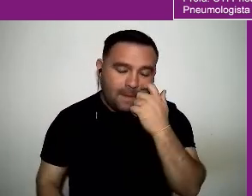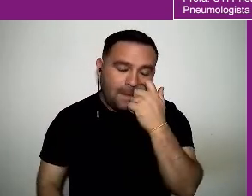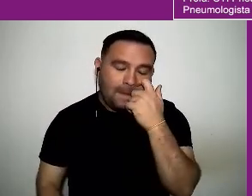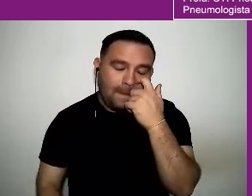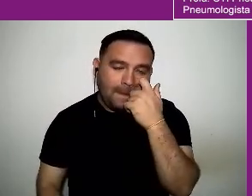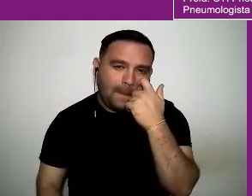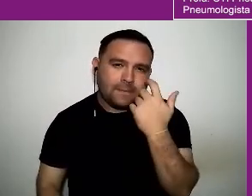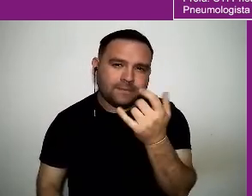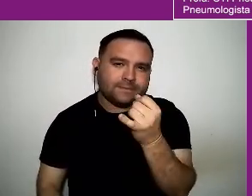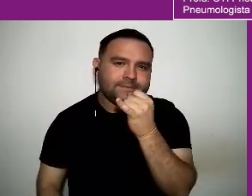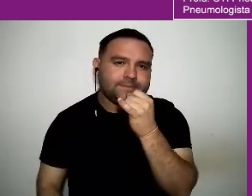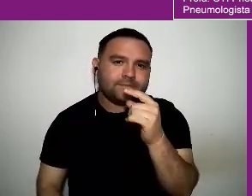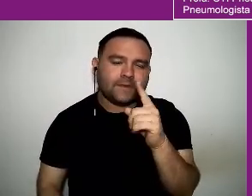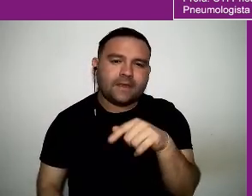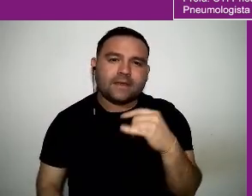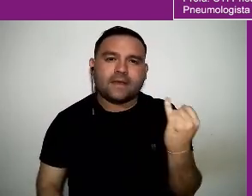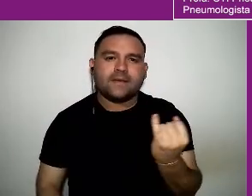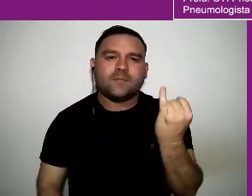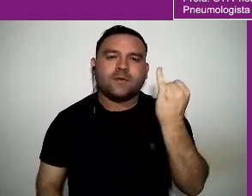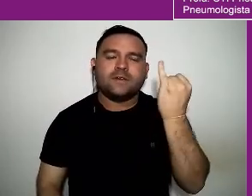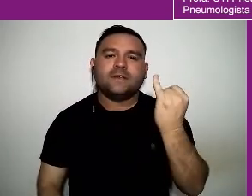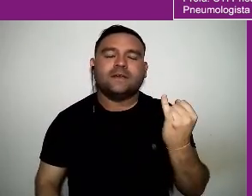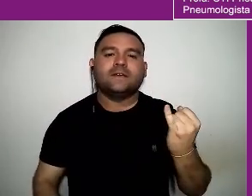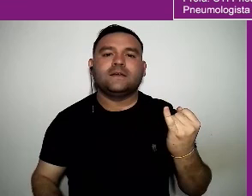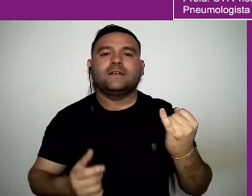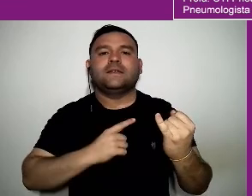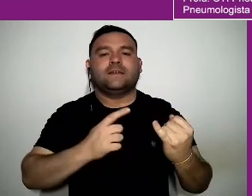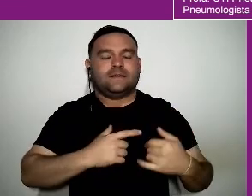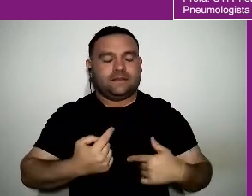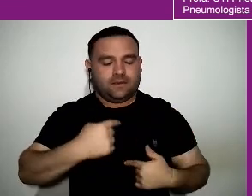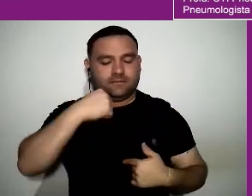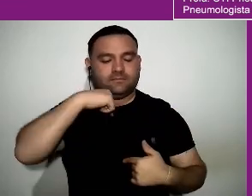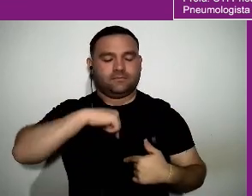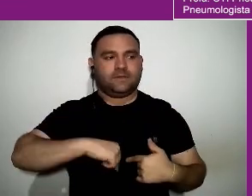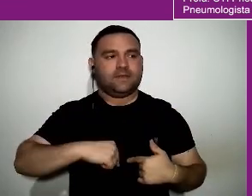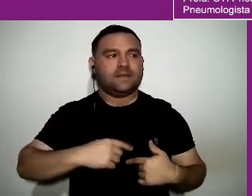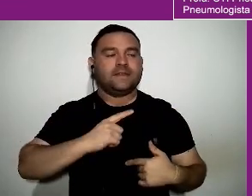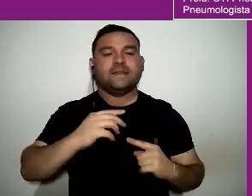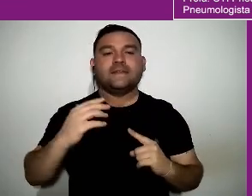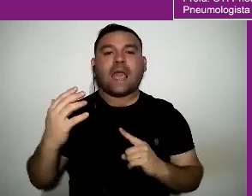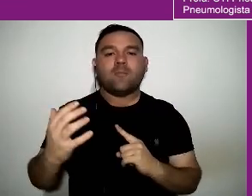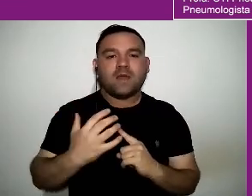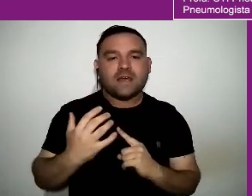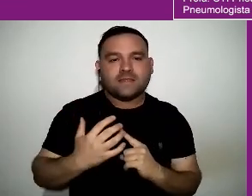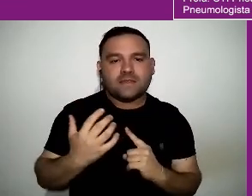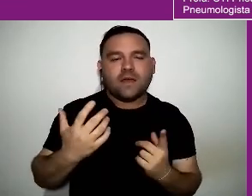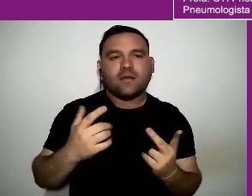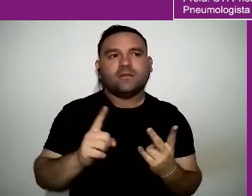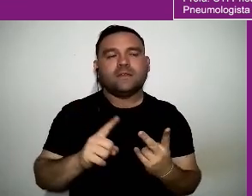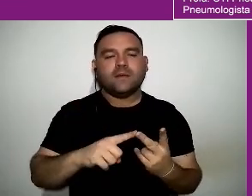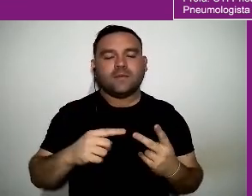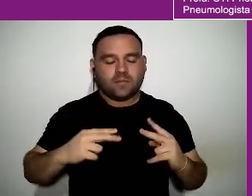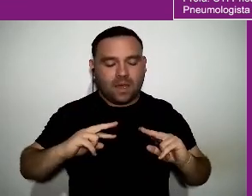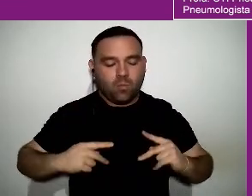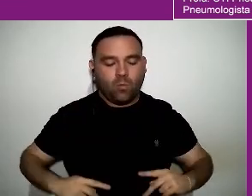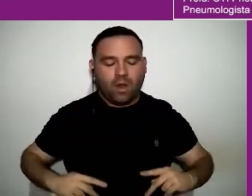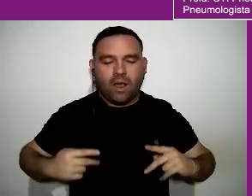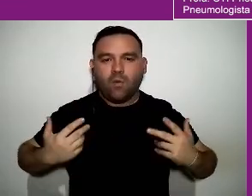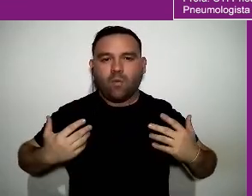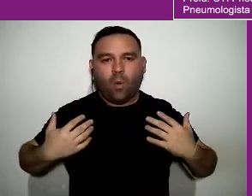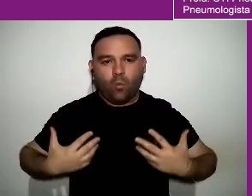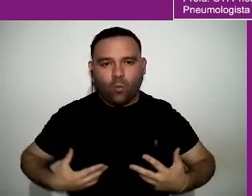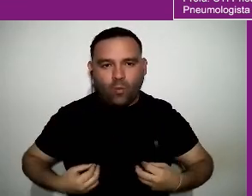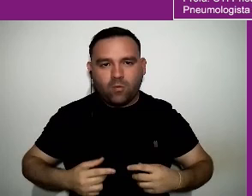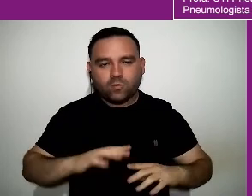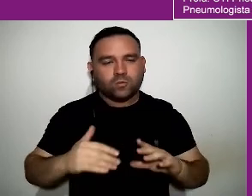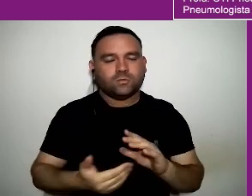de ser importante medir a pressão esofagiana, medir a pressão transpulmonar. Em todas as limitações, eu